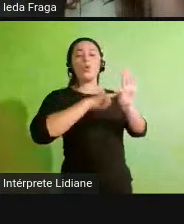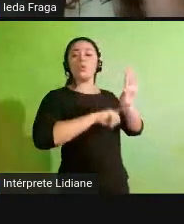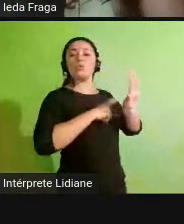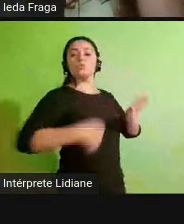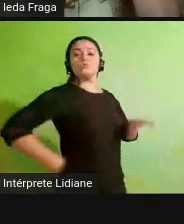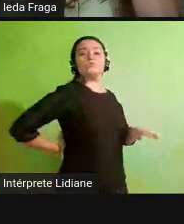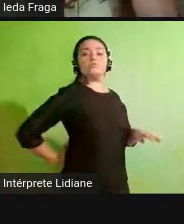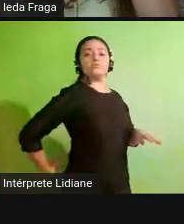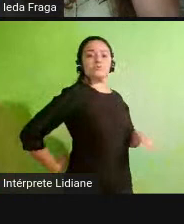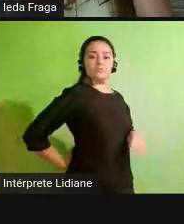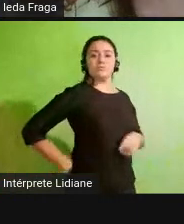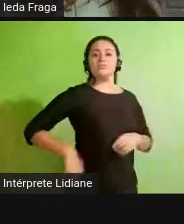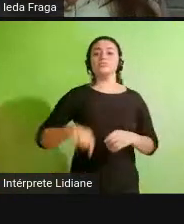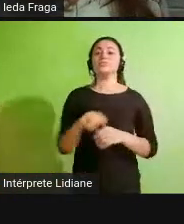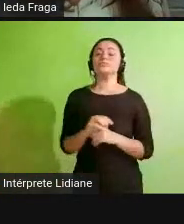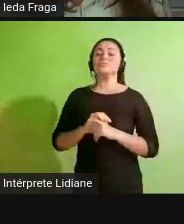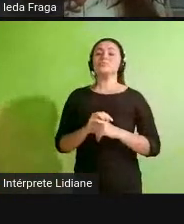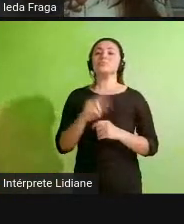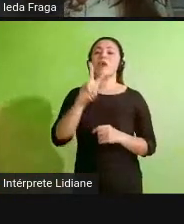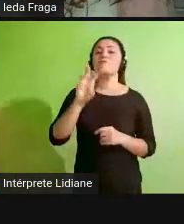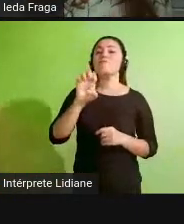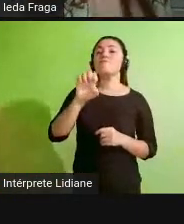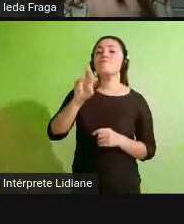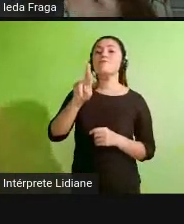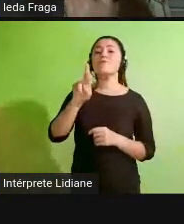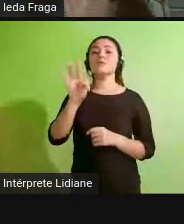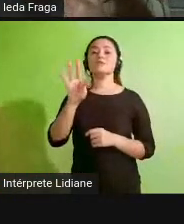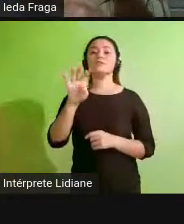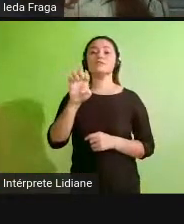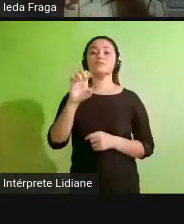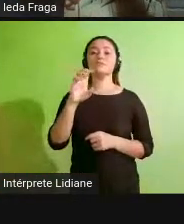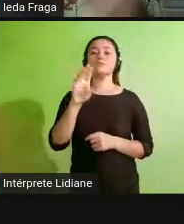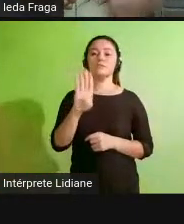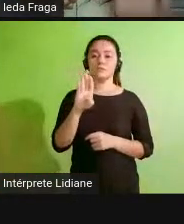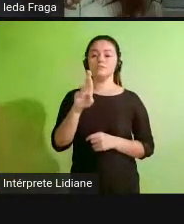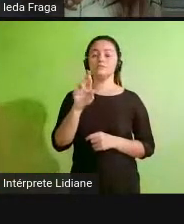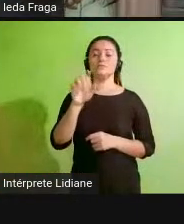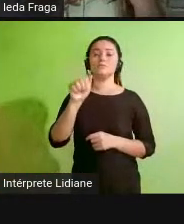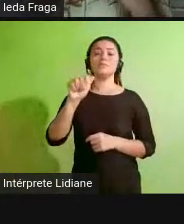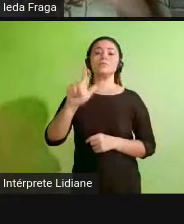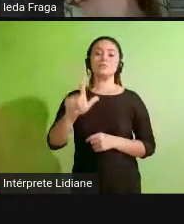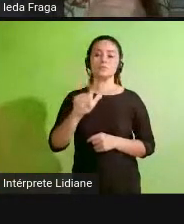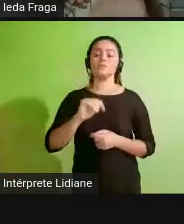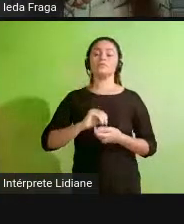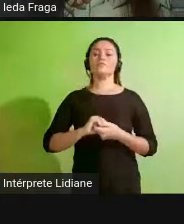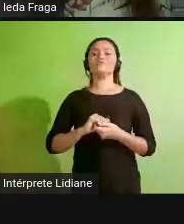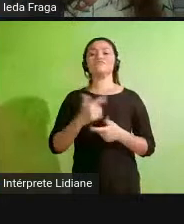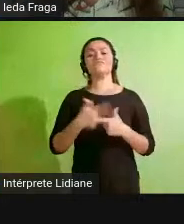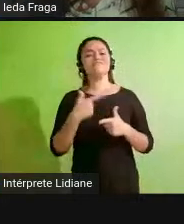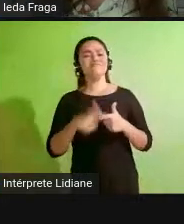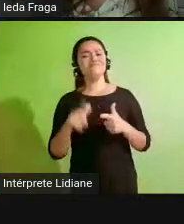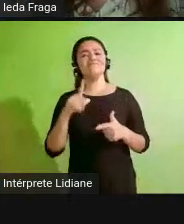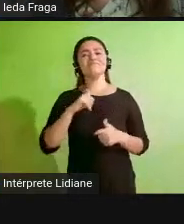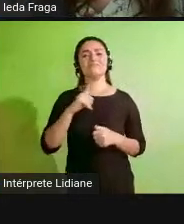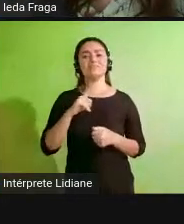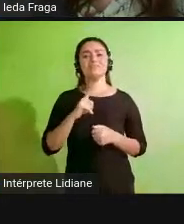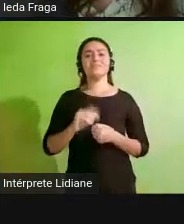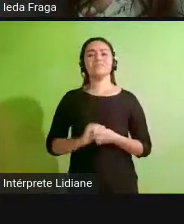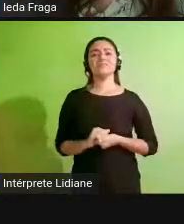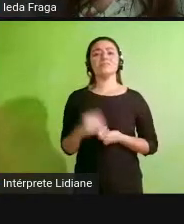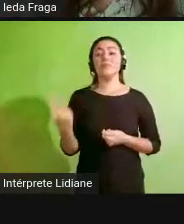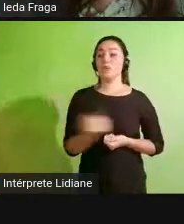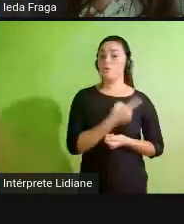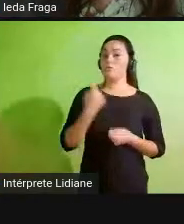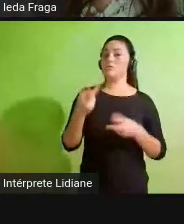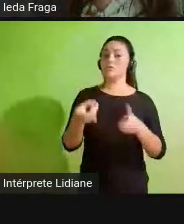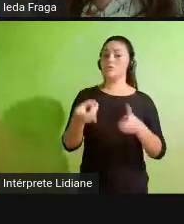uma escoliose grave, sua perna direita ficou mais fina e curta do que a esquerda, ou a doença isolou do mundo exterior.